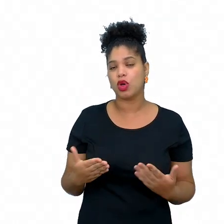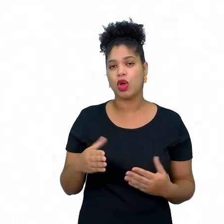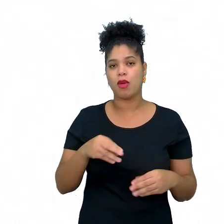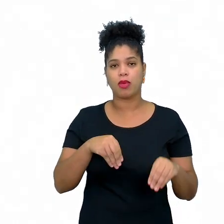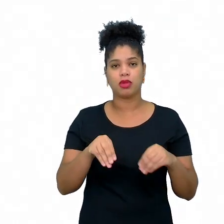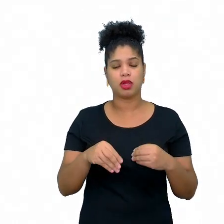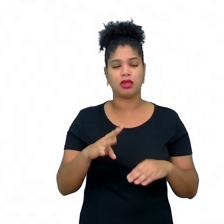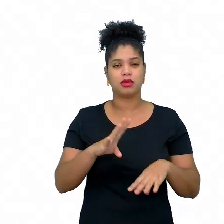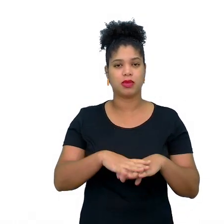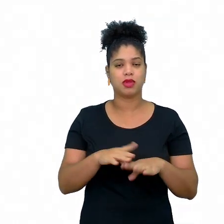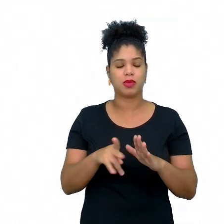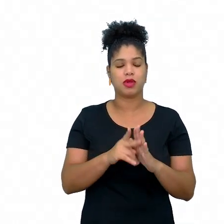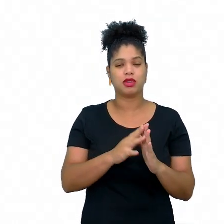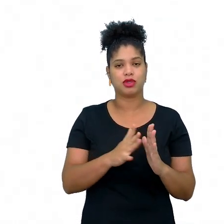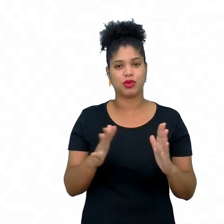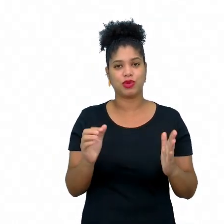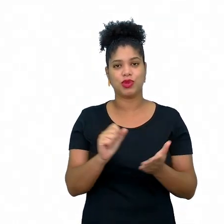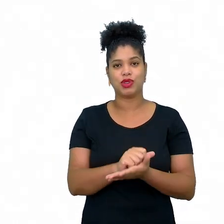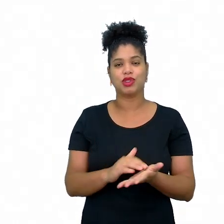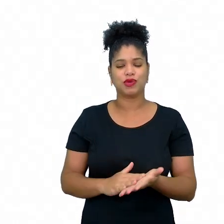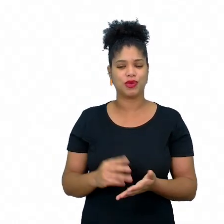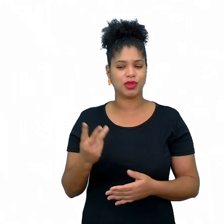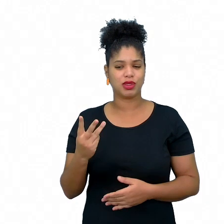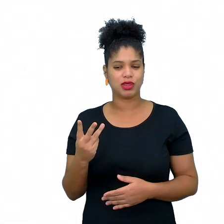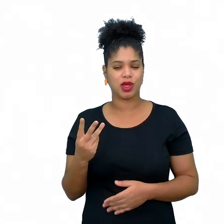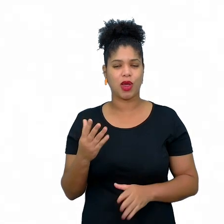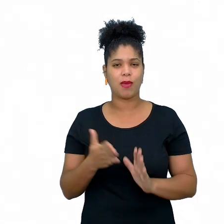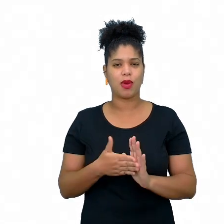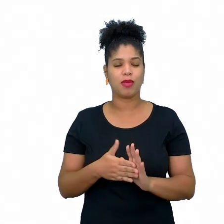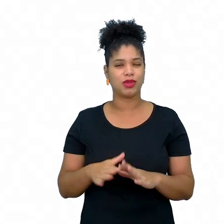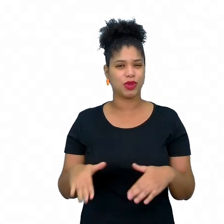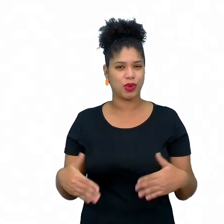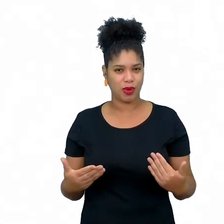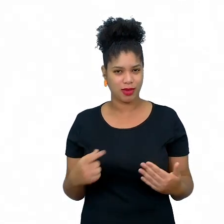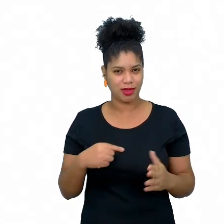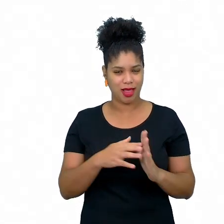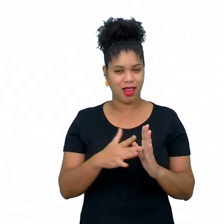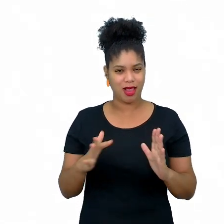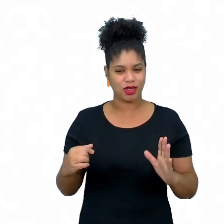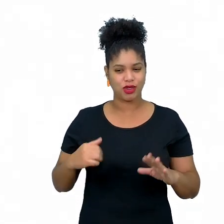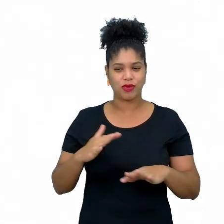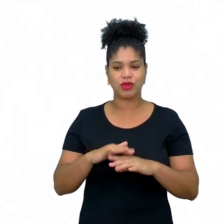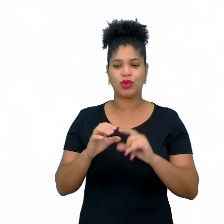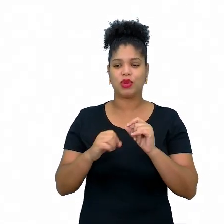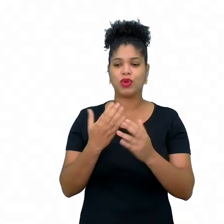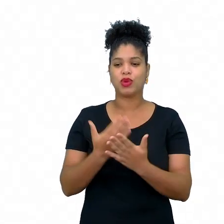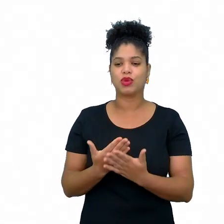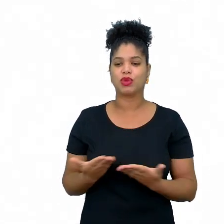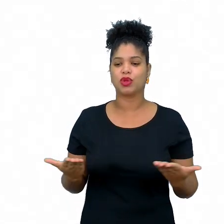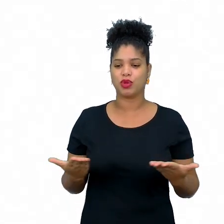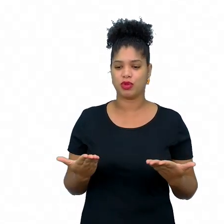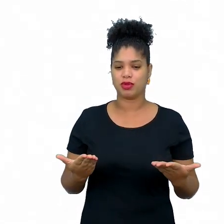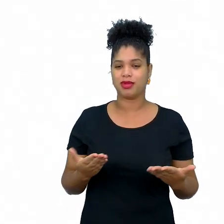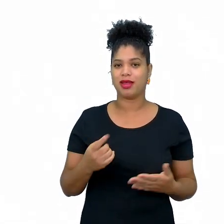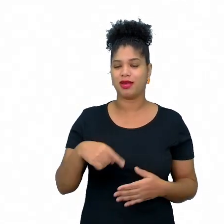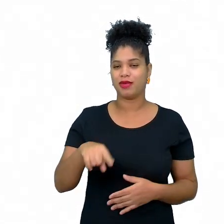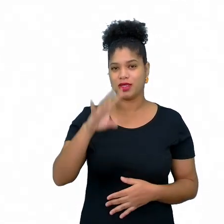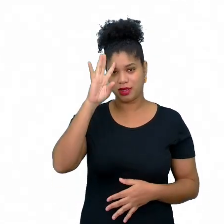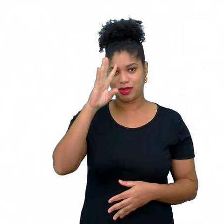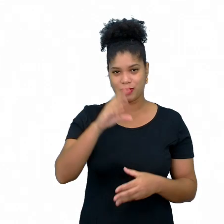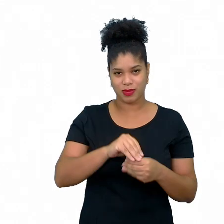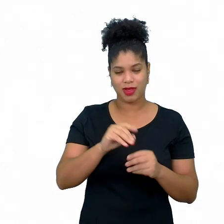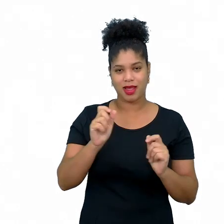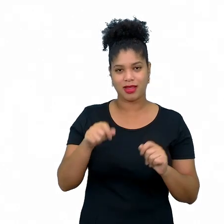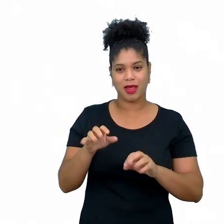matemática, na sequência de atividade 3? Qual é a proposta dessa sequência? O que nós fizemos nessa aula hoje? Vocês podem fazer uma síntese, um